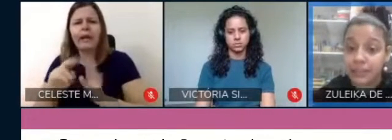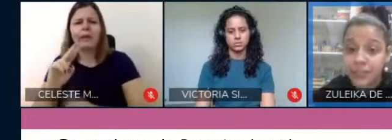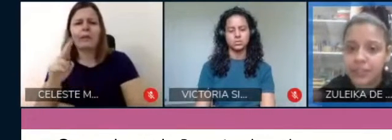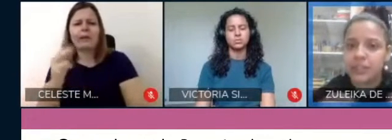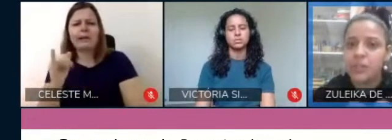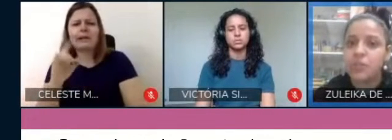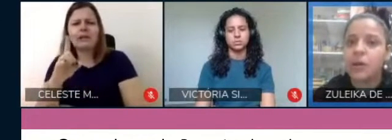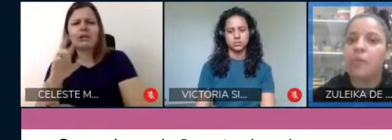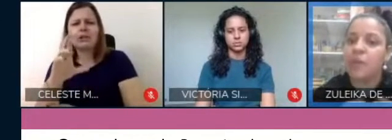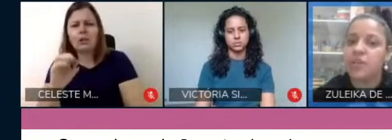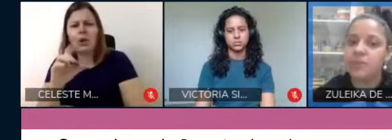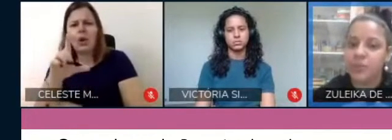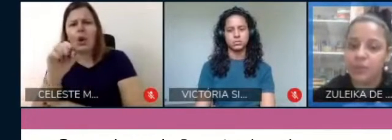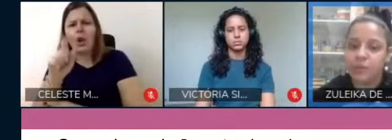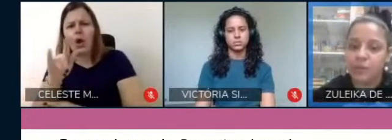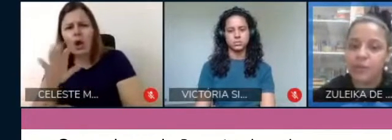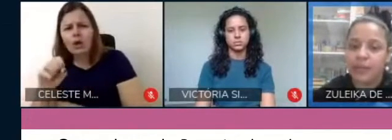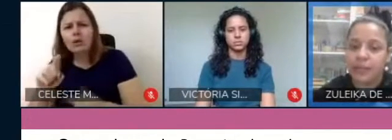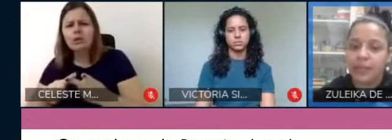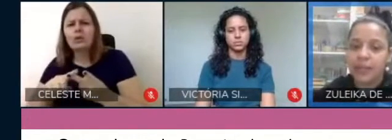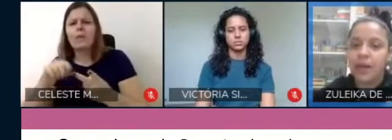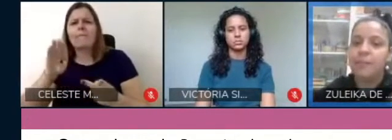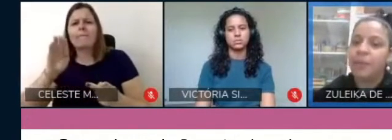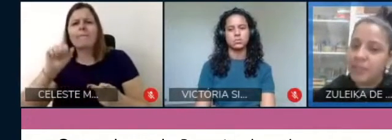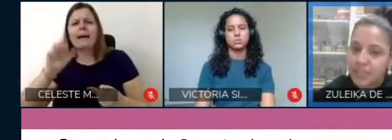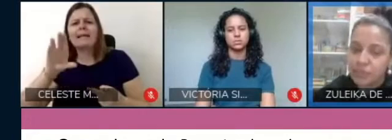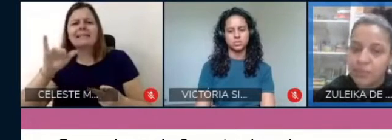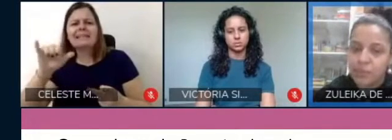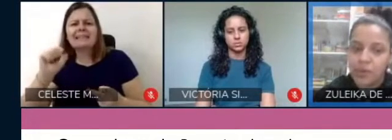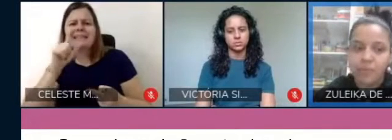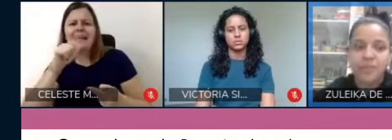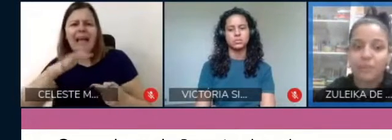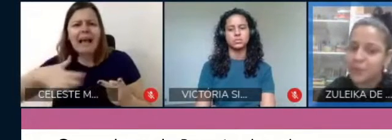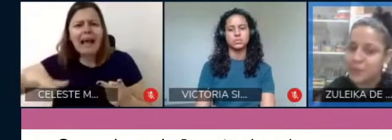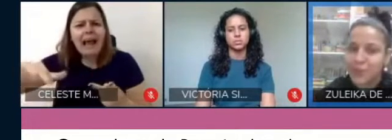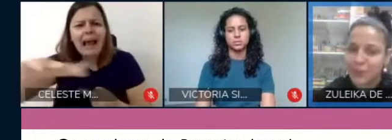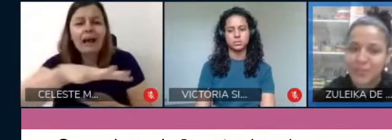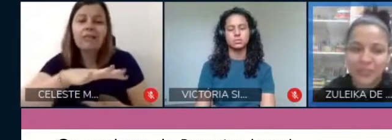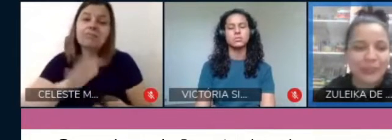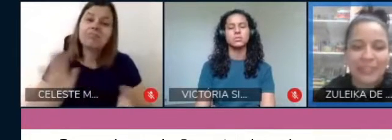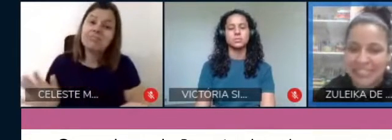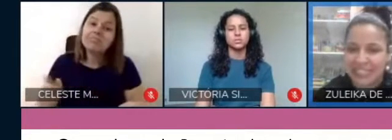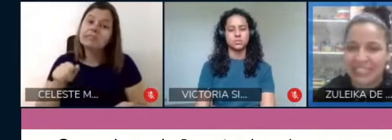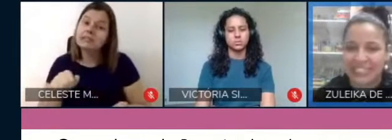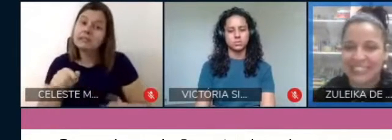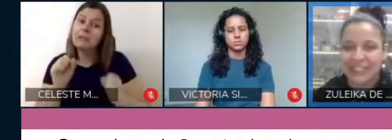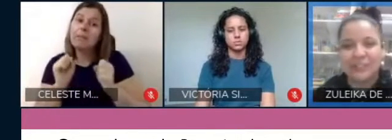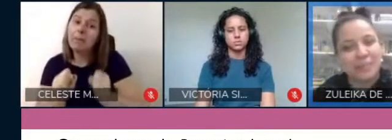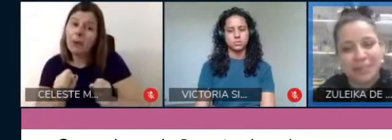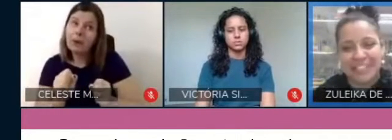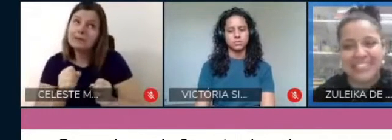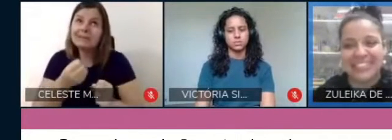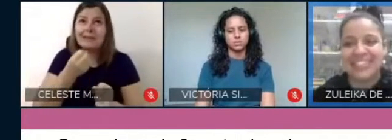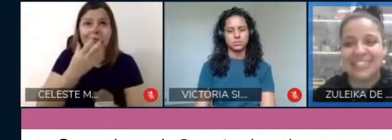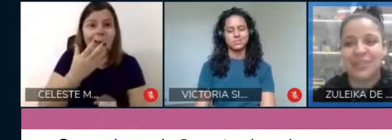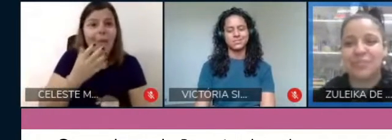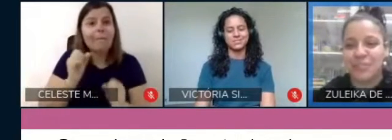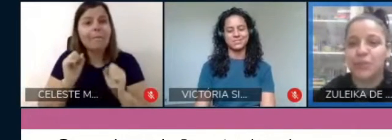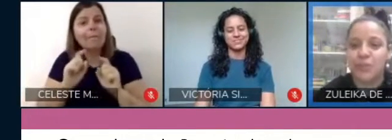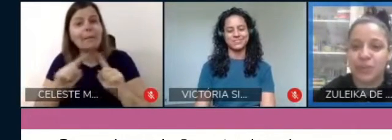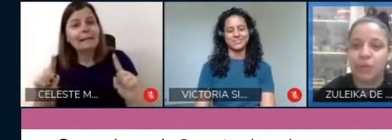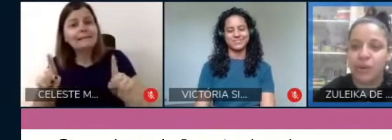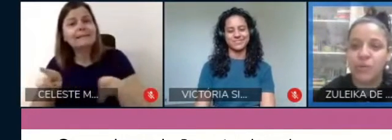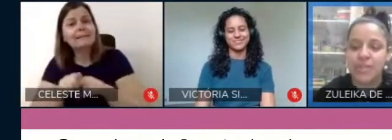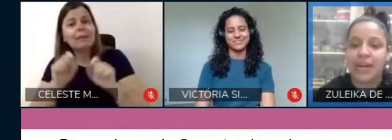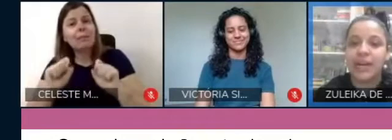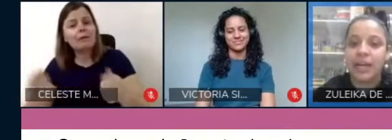teóricos. Ele entende que isso é o próximo do que eu procurei. Pode ser uma boa, mas pode só nos enlouquecer. Então depende, né?